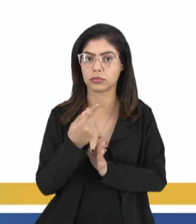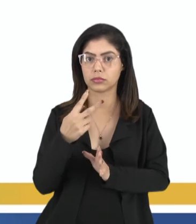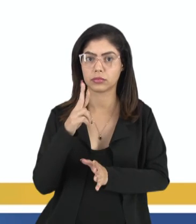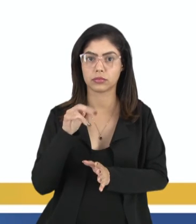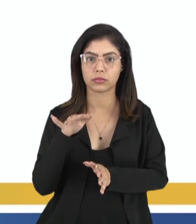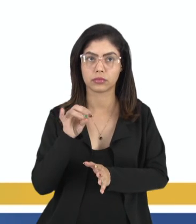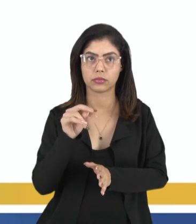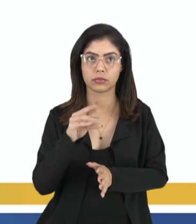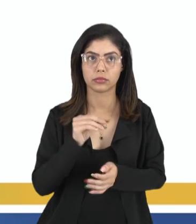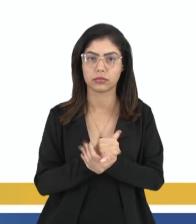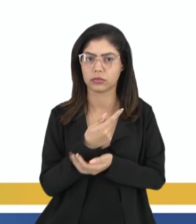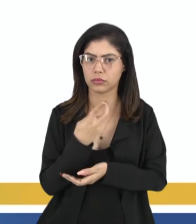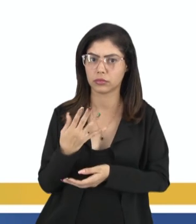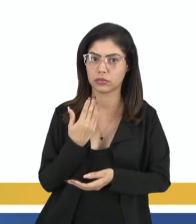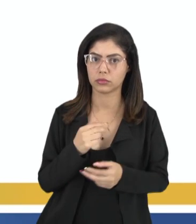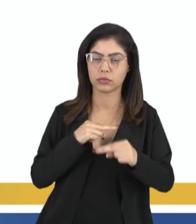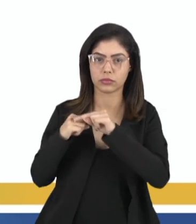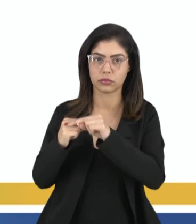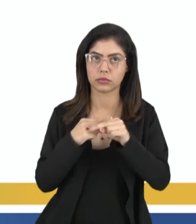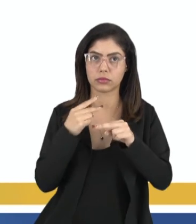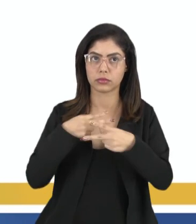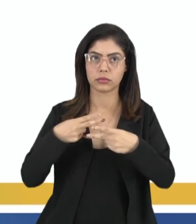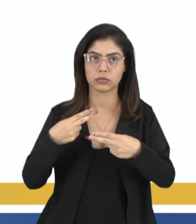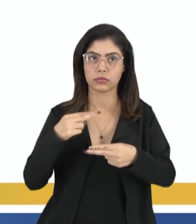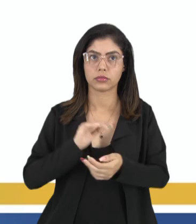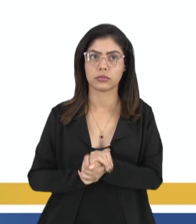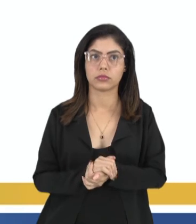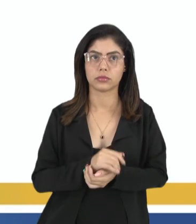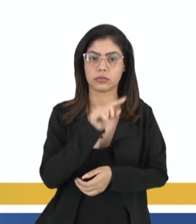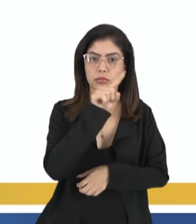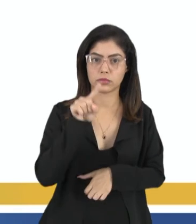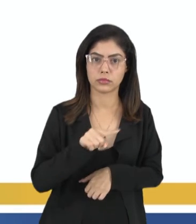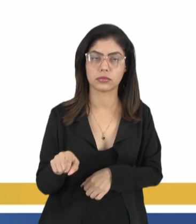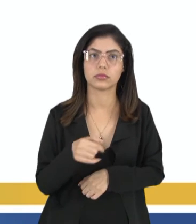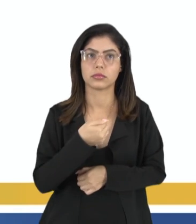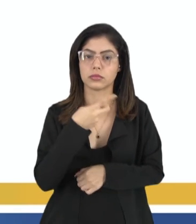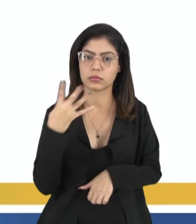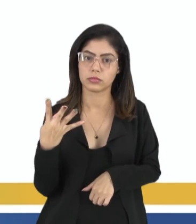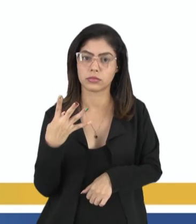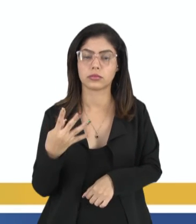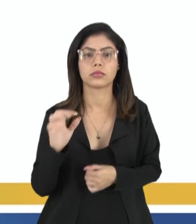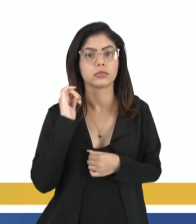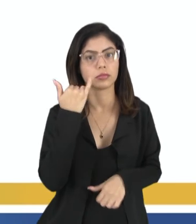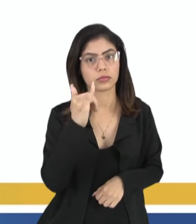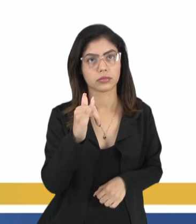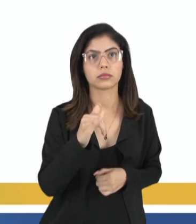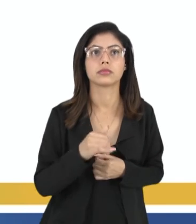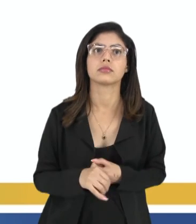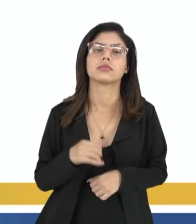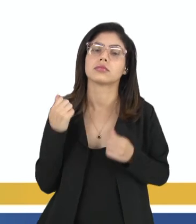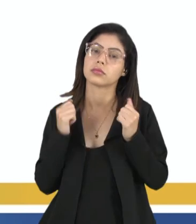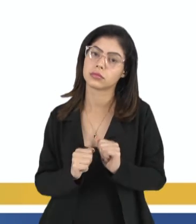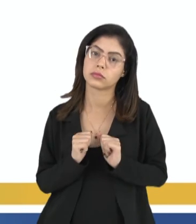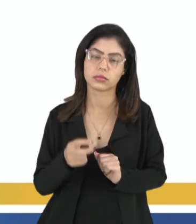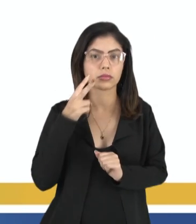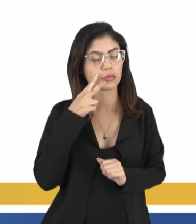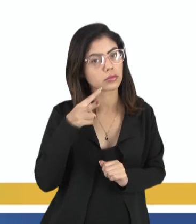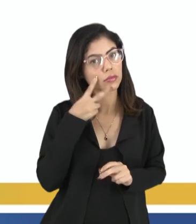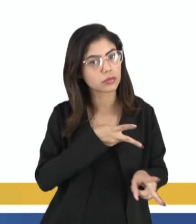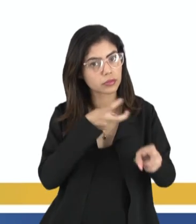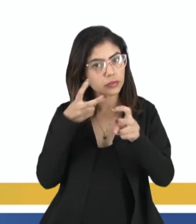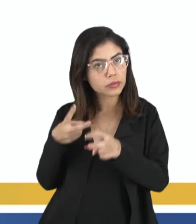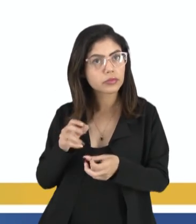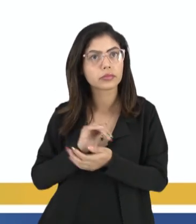é igual à quantidade de número atômico, que é igual à quantidade de elétrons, que é o que a gente pode observar aqui, ó.